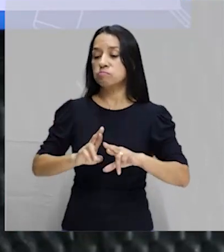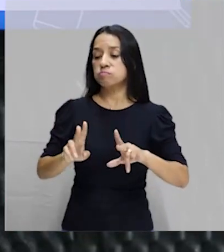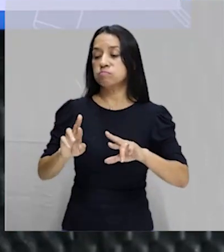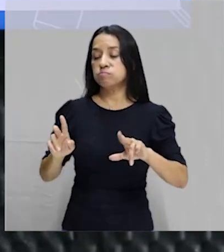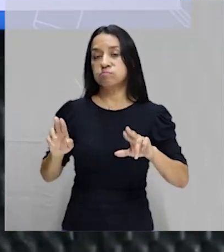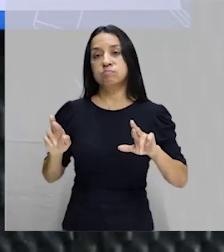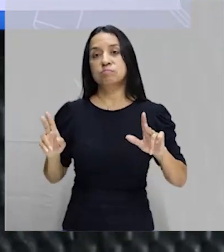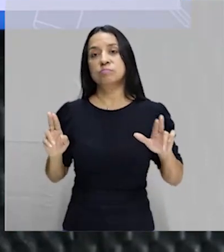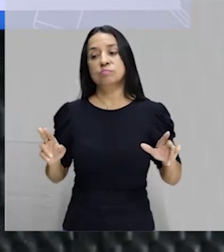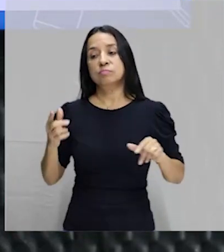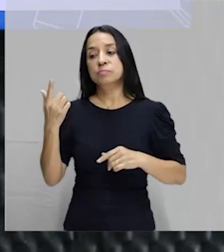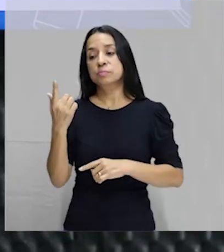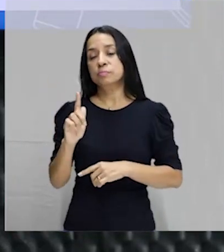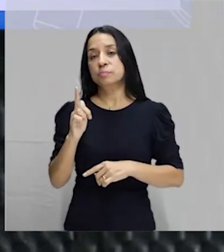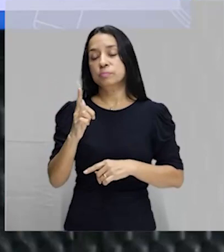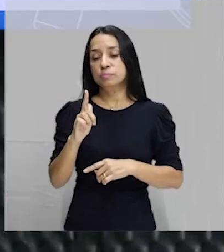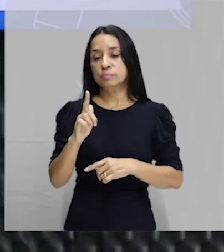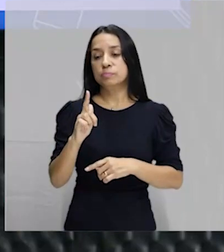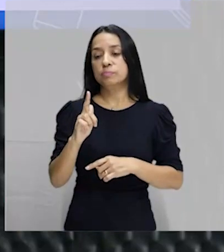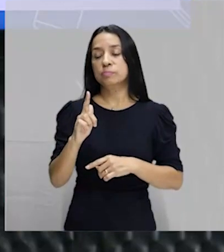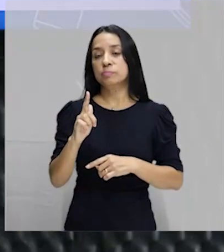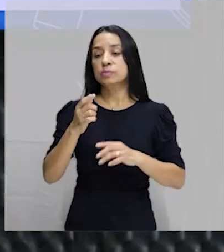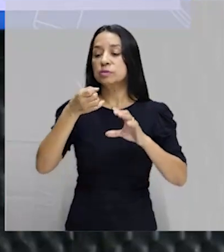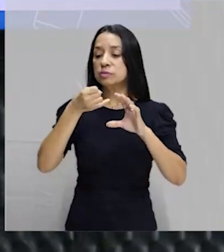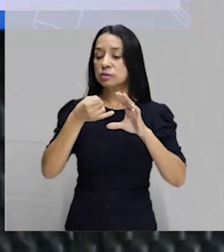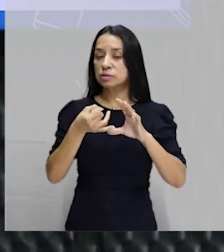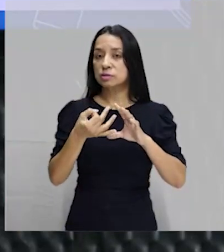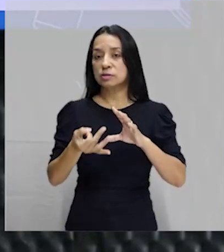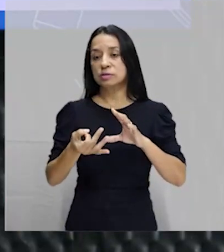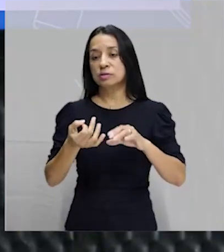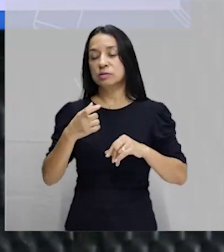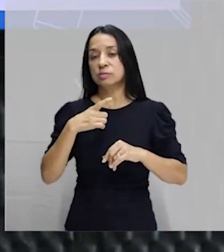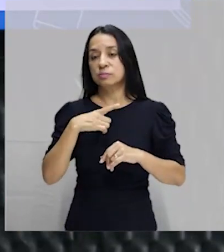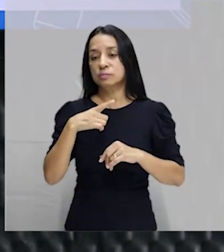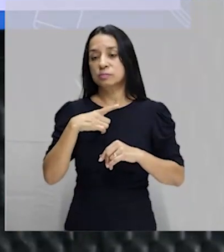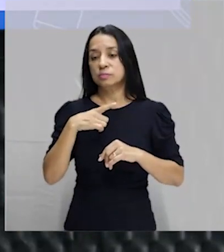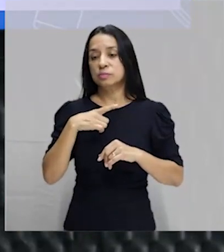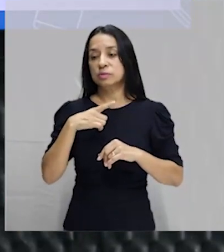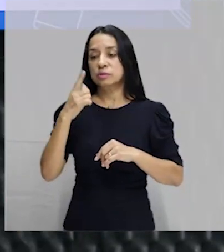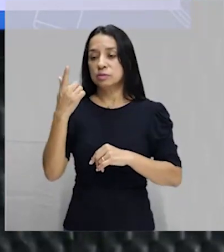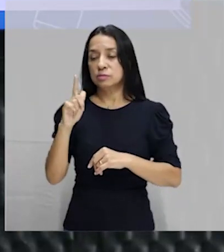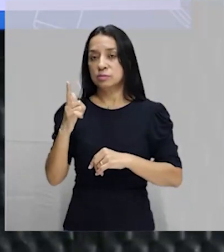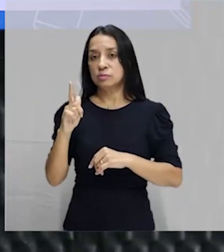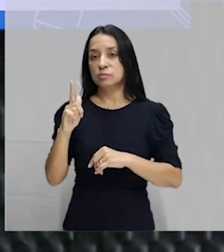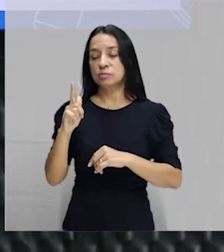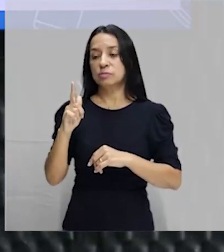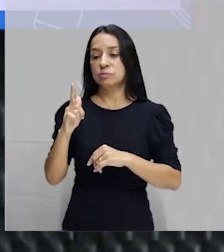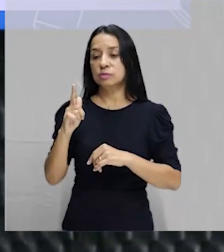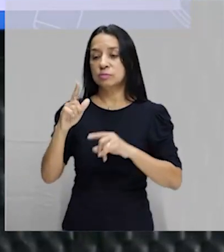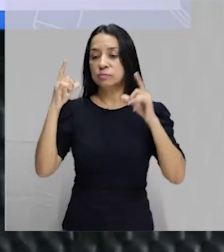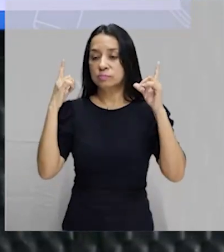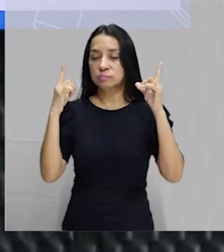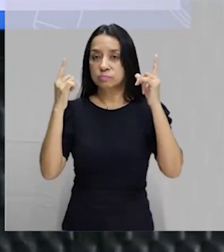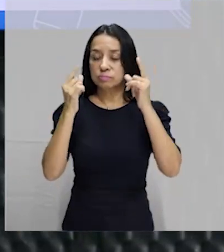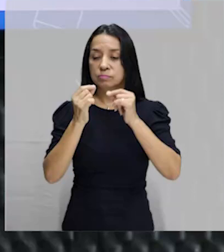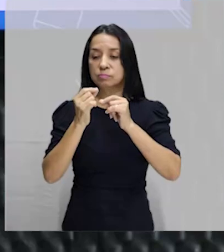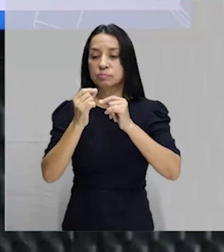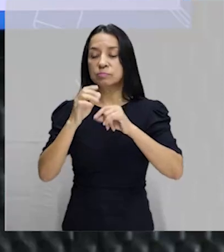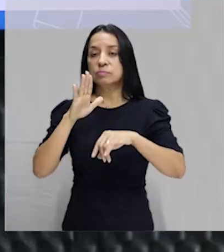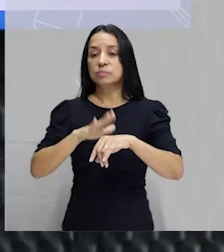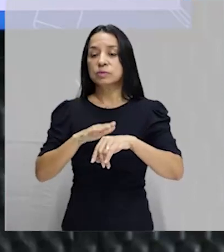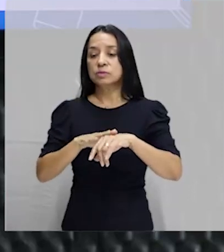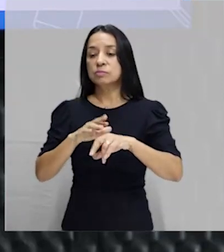diversidade geográfica, é uma das características presentes da geografia grega, a